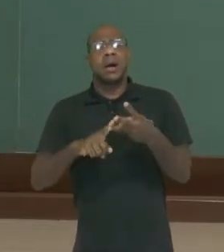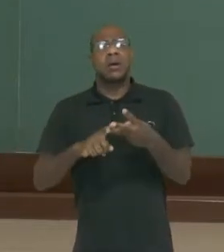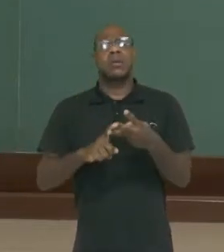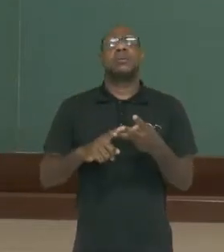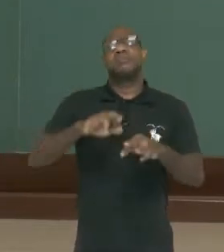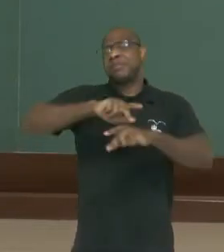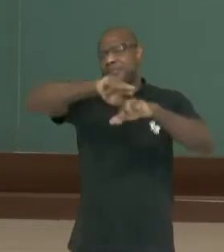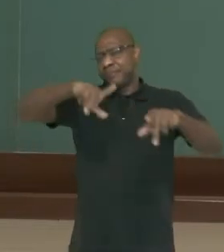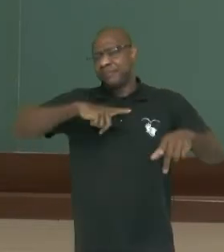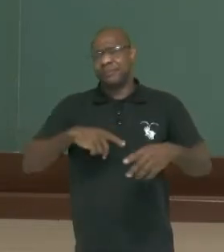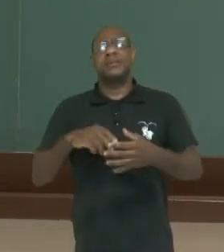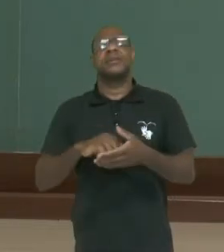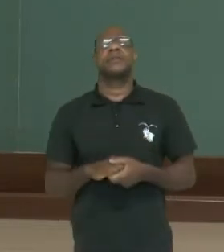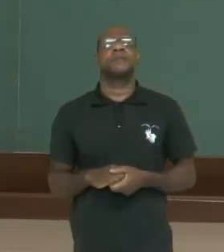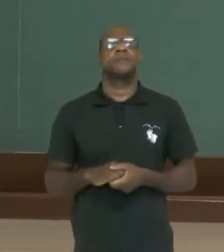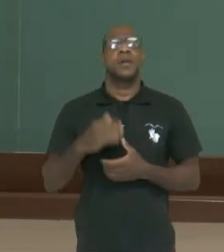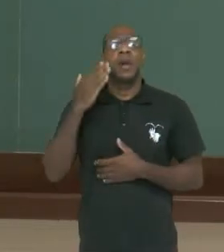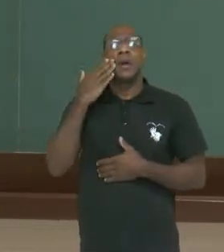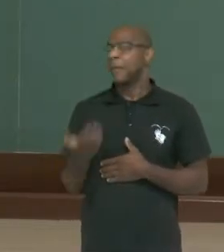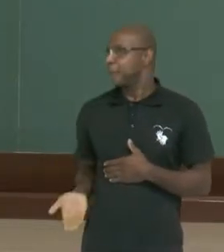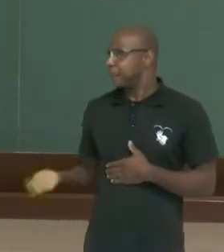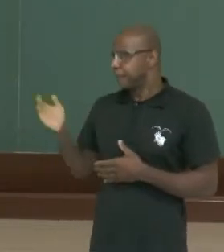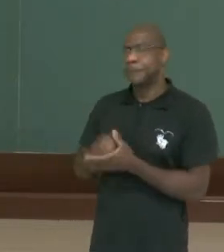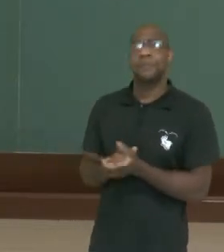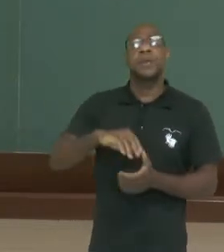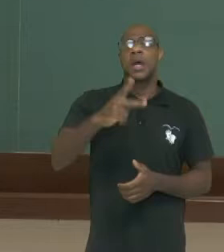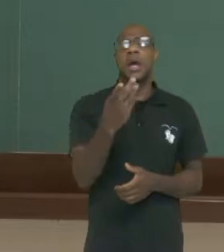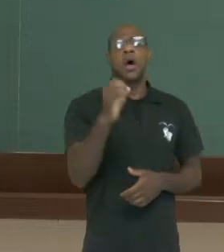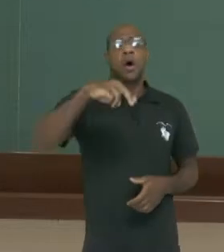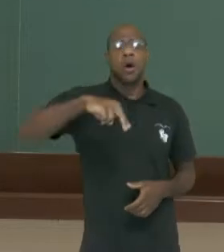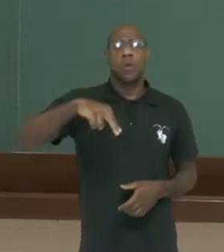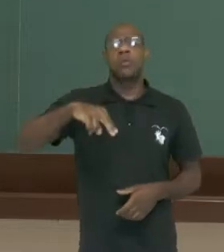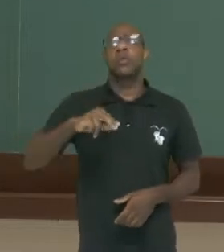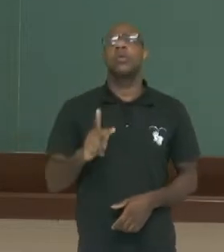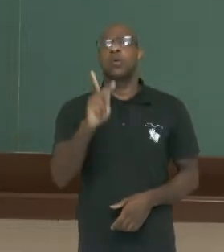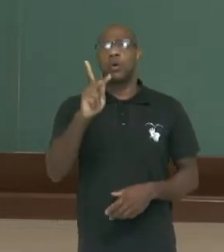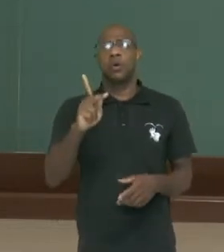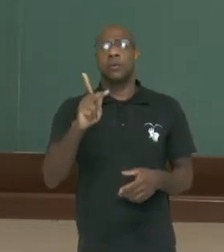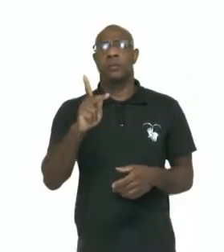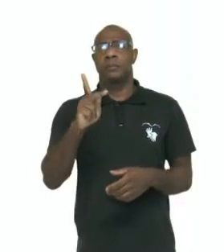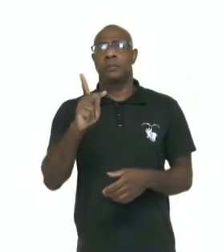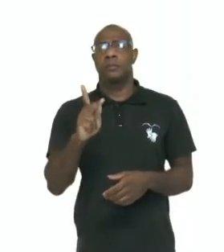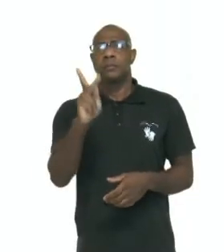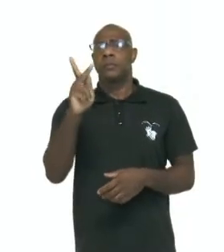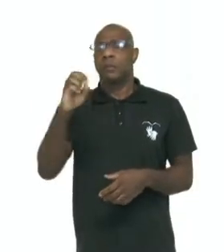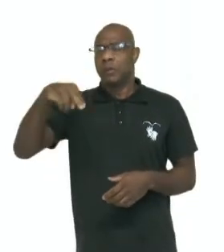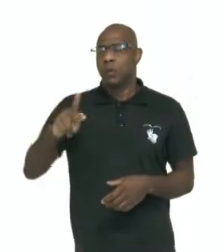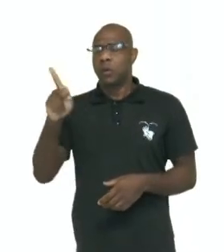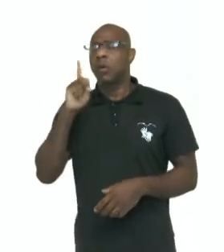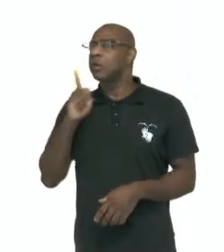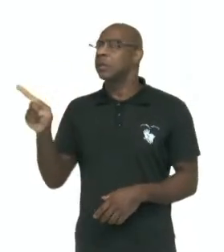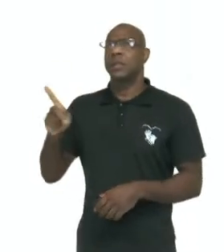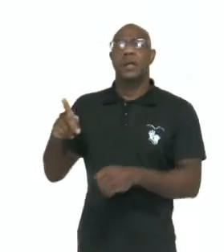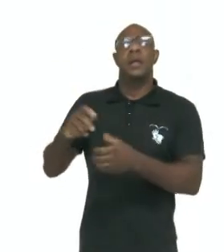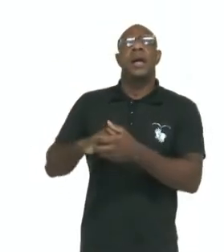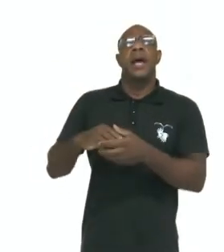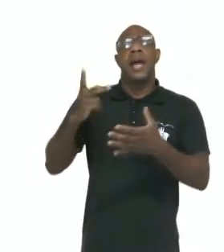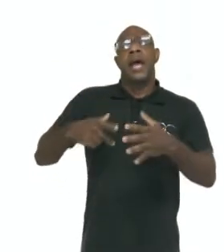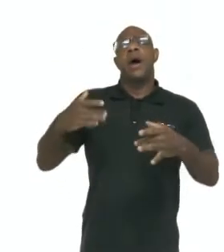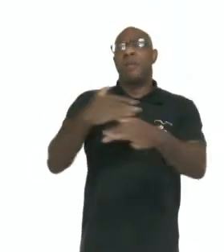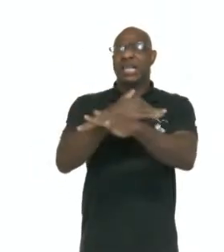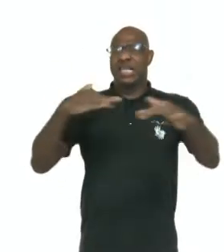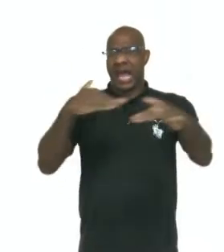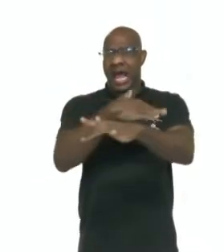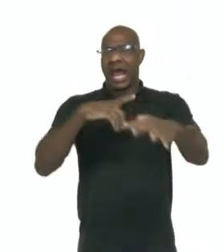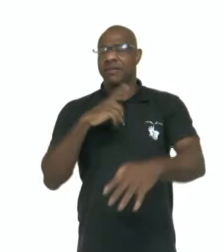nos referenciar agora. Primeiro, vamos iniciar com Hong Kong. Hong Kong, ele foi